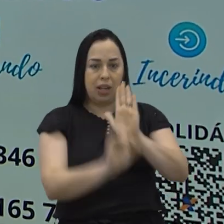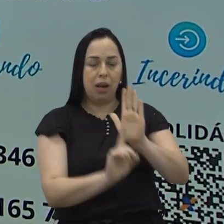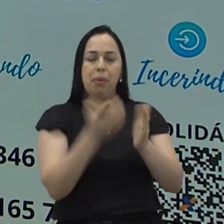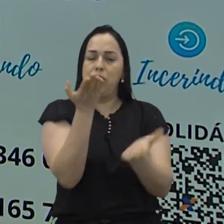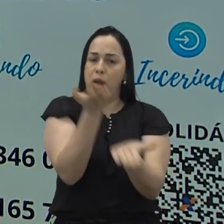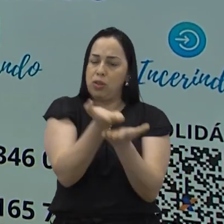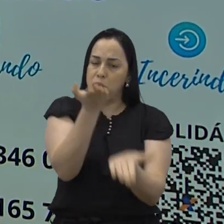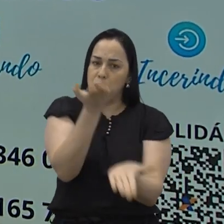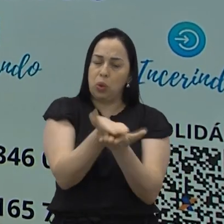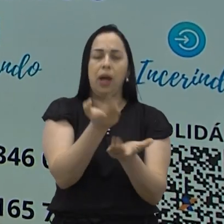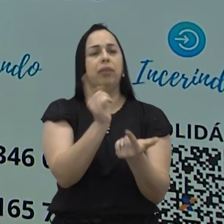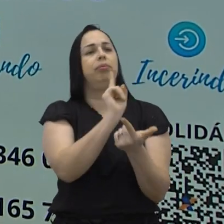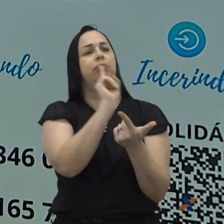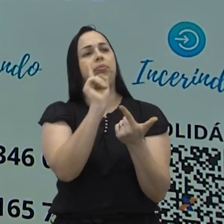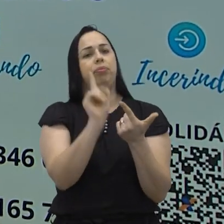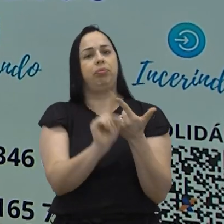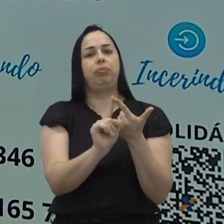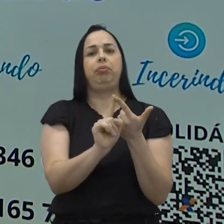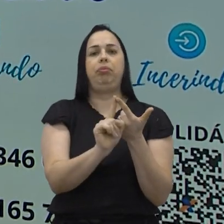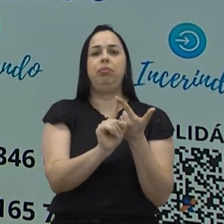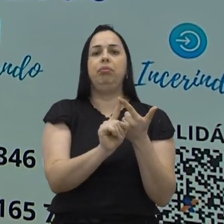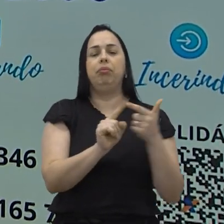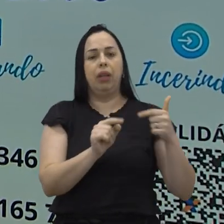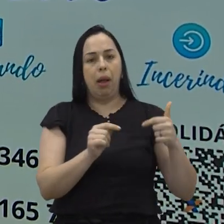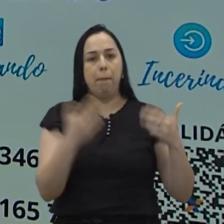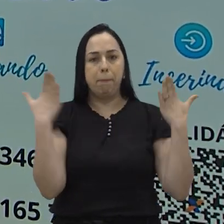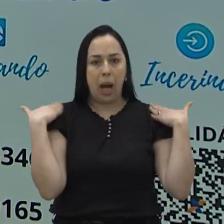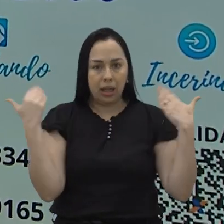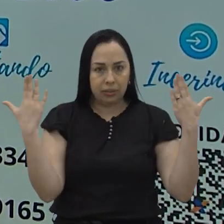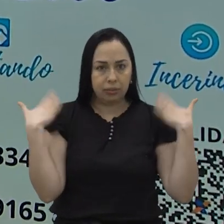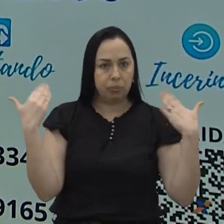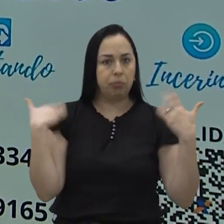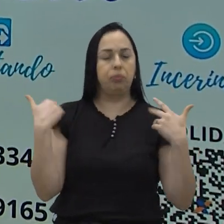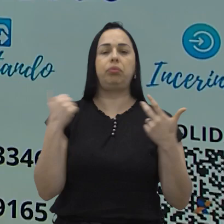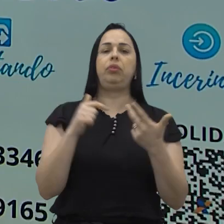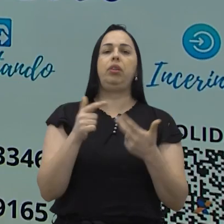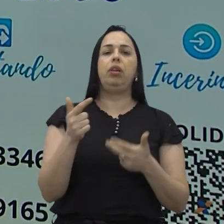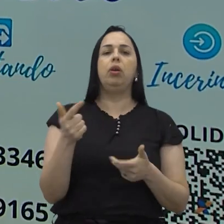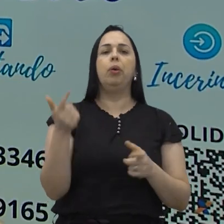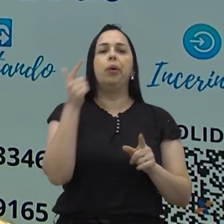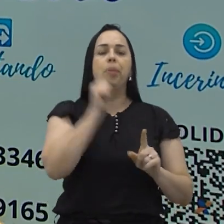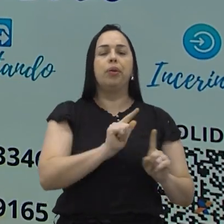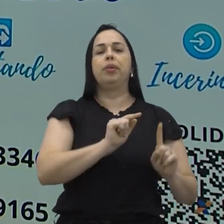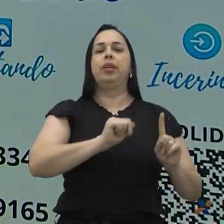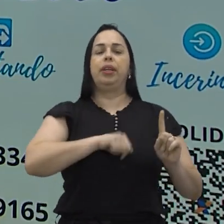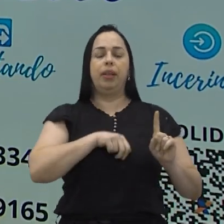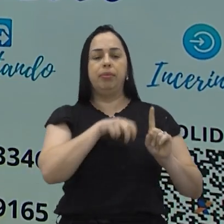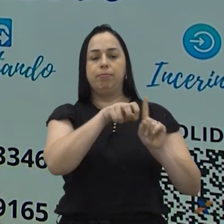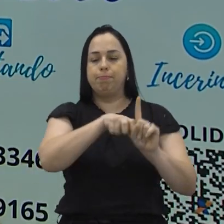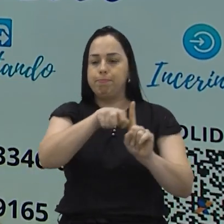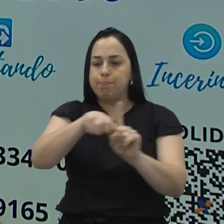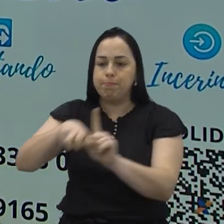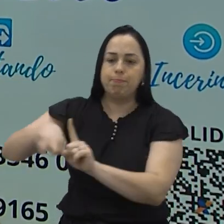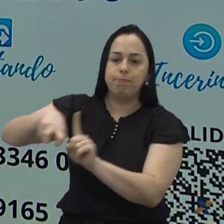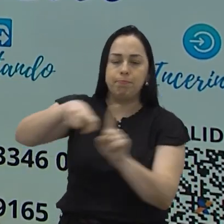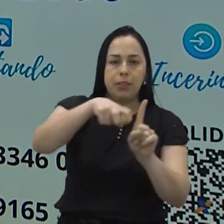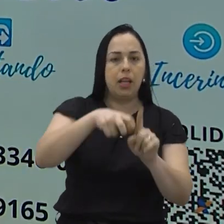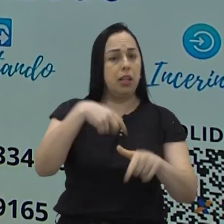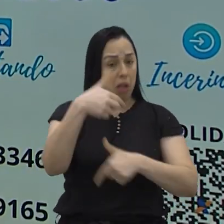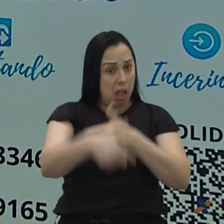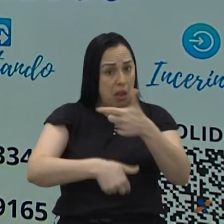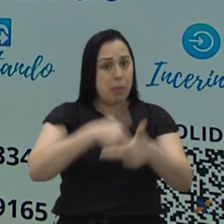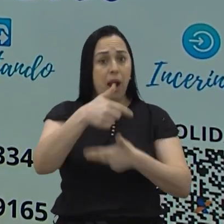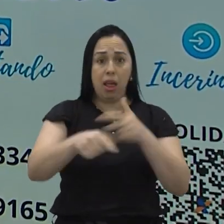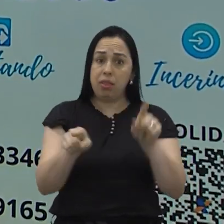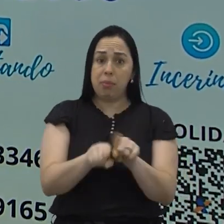a estudar, a andar, a ter locomoção, então a